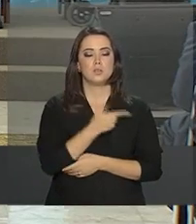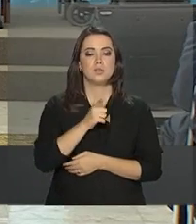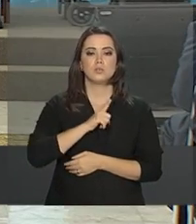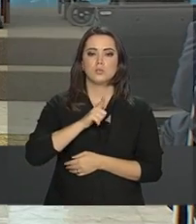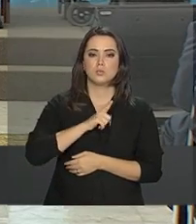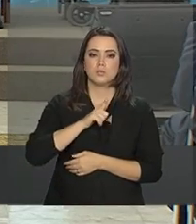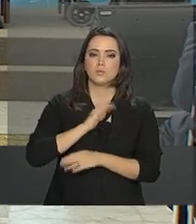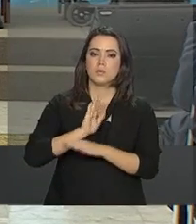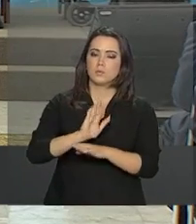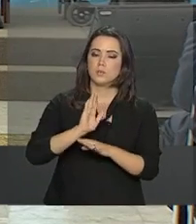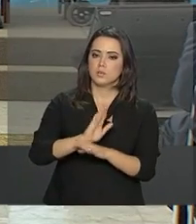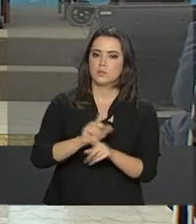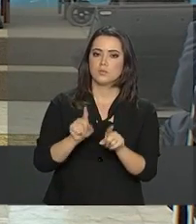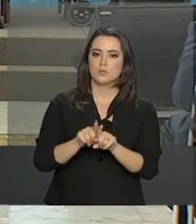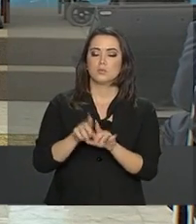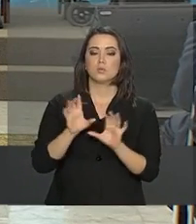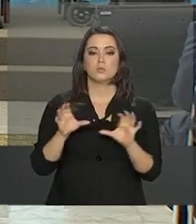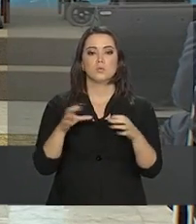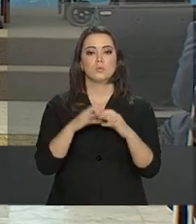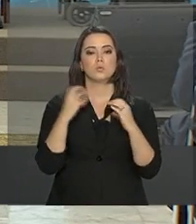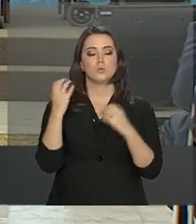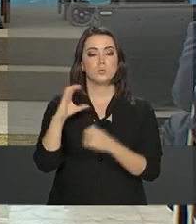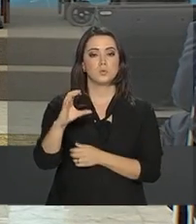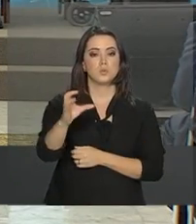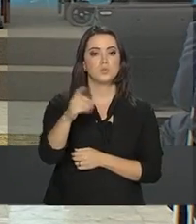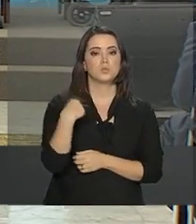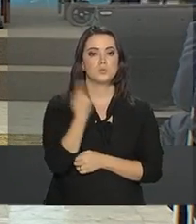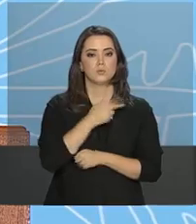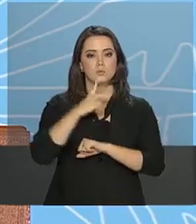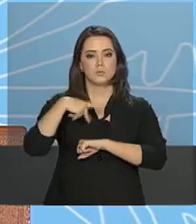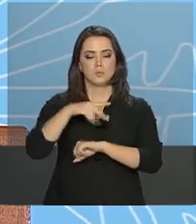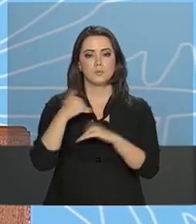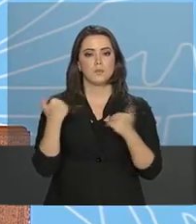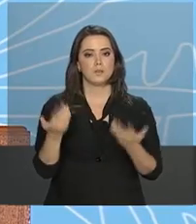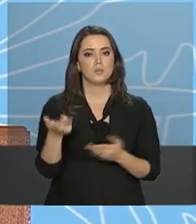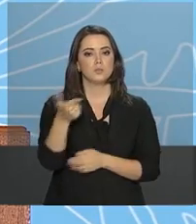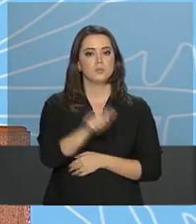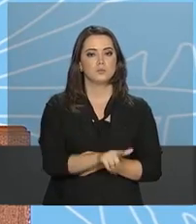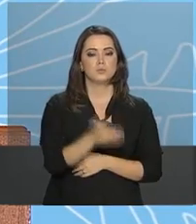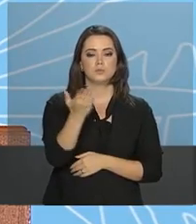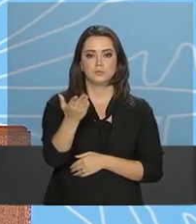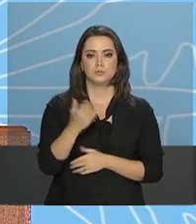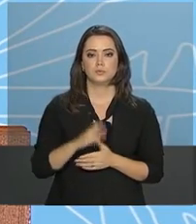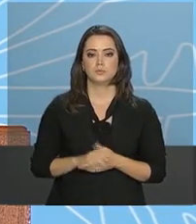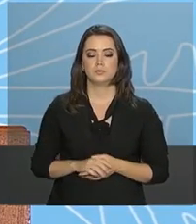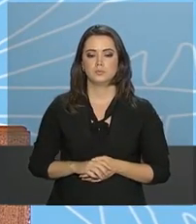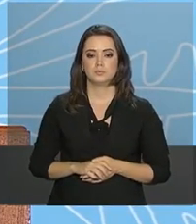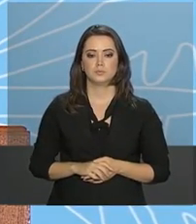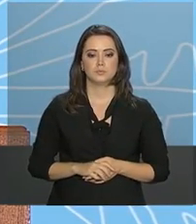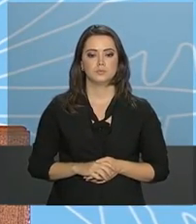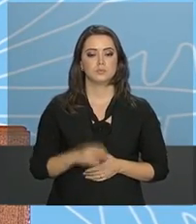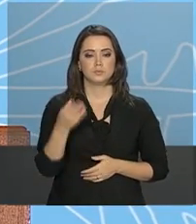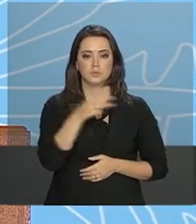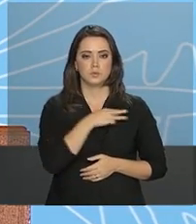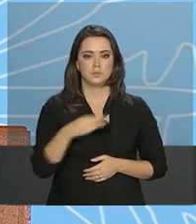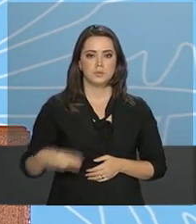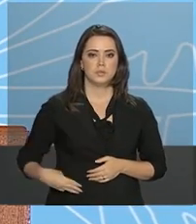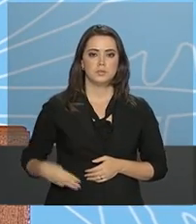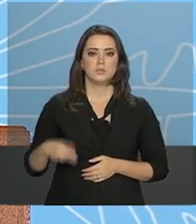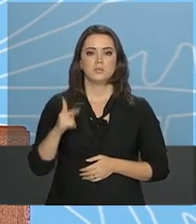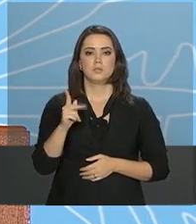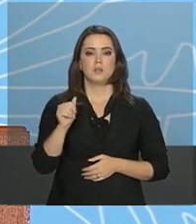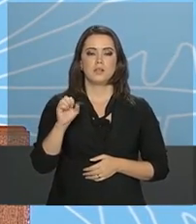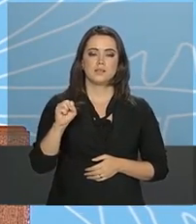tivermos a colaboração da classe científica do nosso país. Por isso, mais uma vez, ministro Kassab,